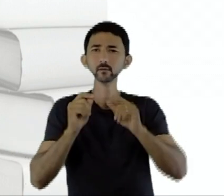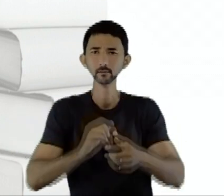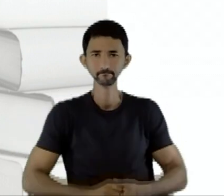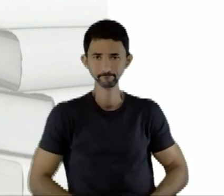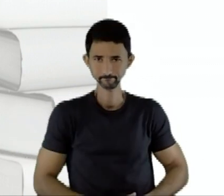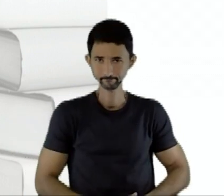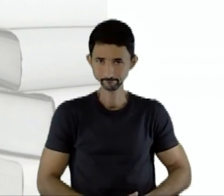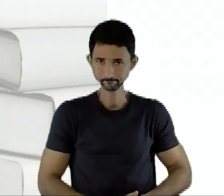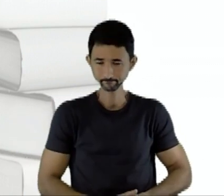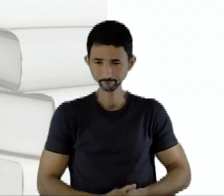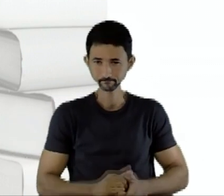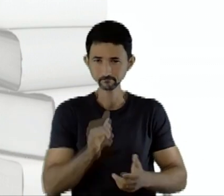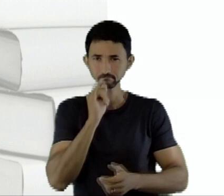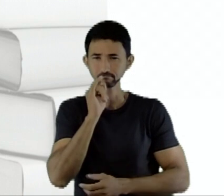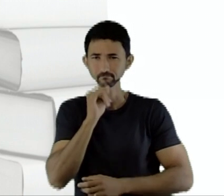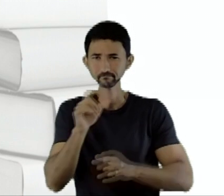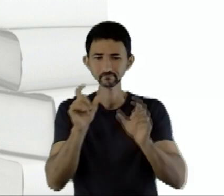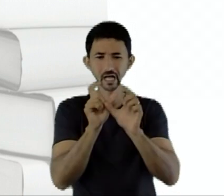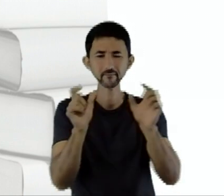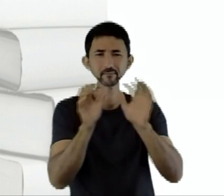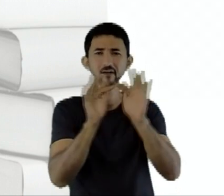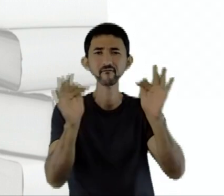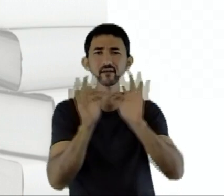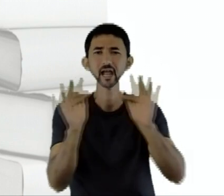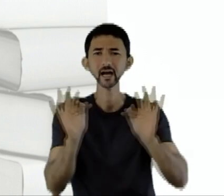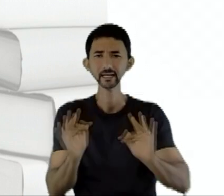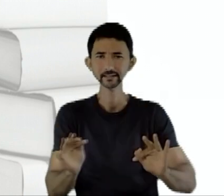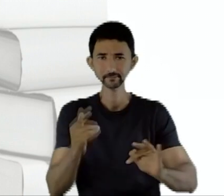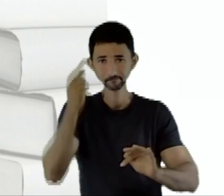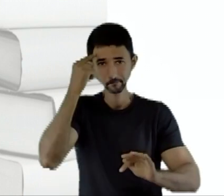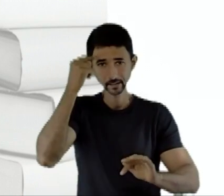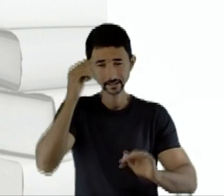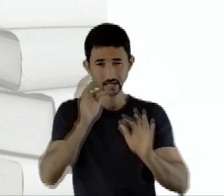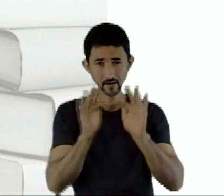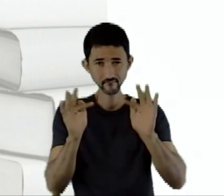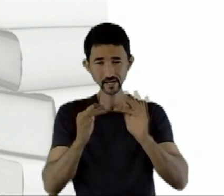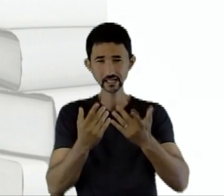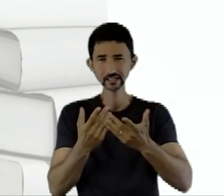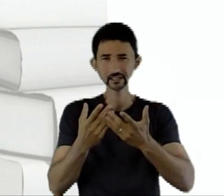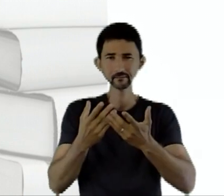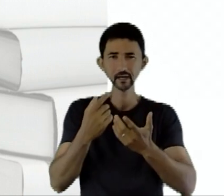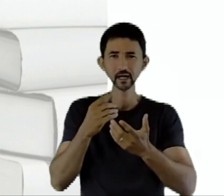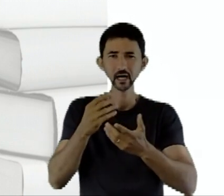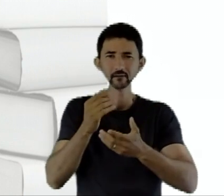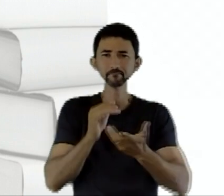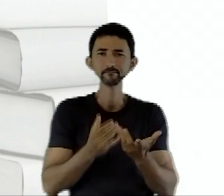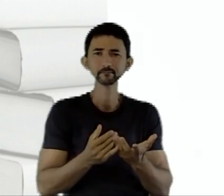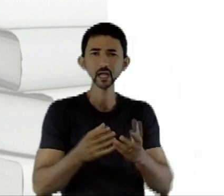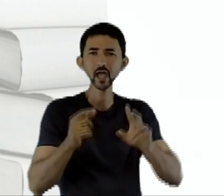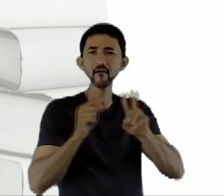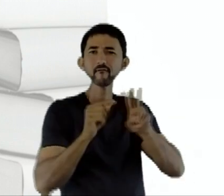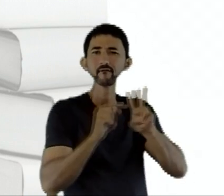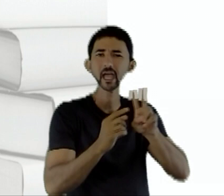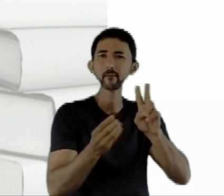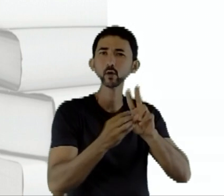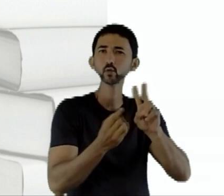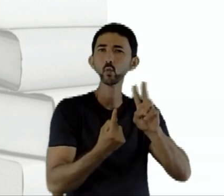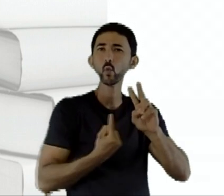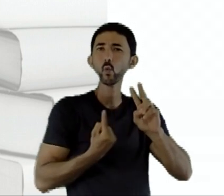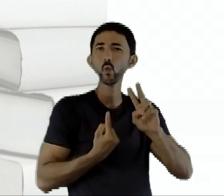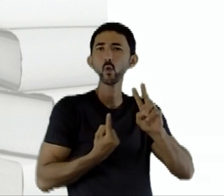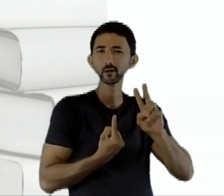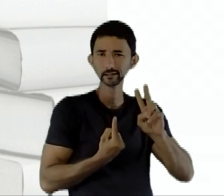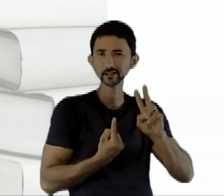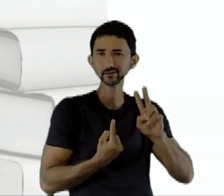texto. Aqui, ó, eu vou só ler as frases para você pensar que, embora o verbo ele apareça sozinho